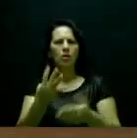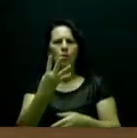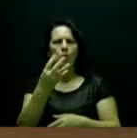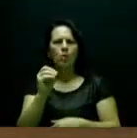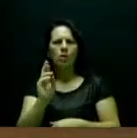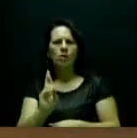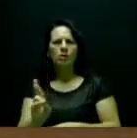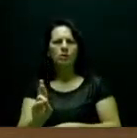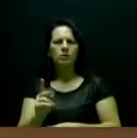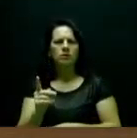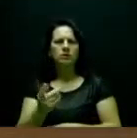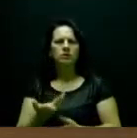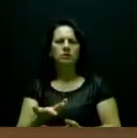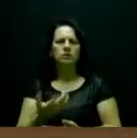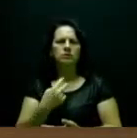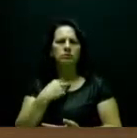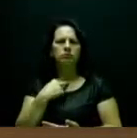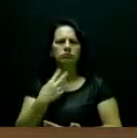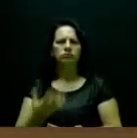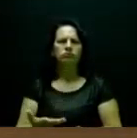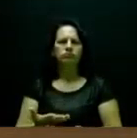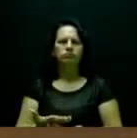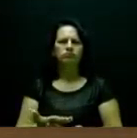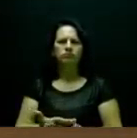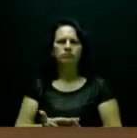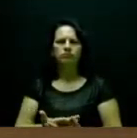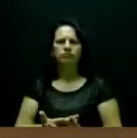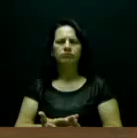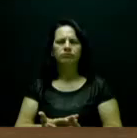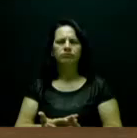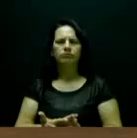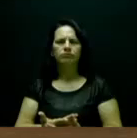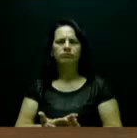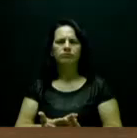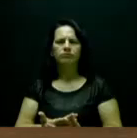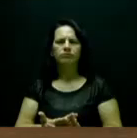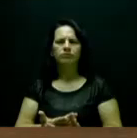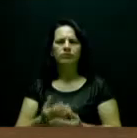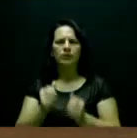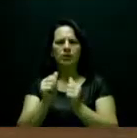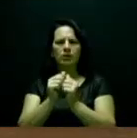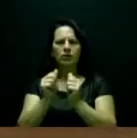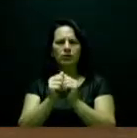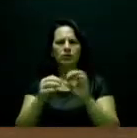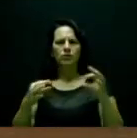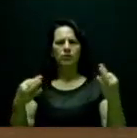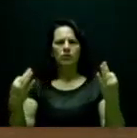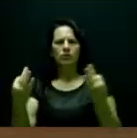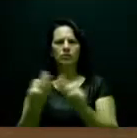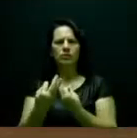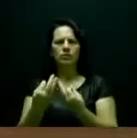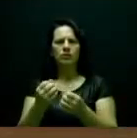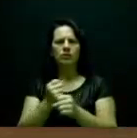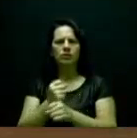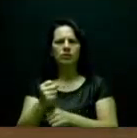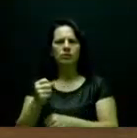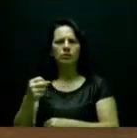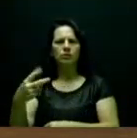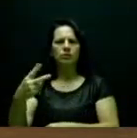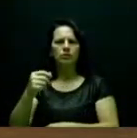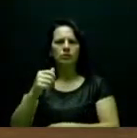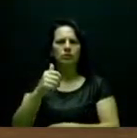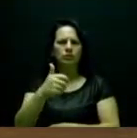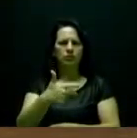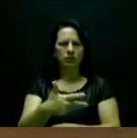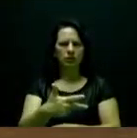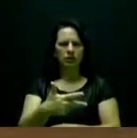R$400, e o vereador Doda foi feliz que ainda depois juntou as famílias de 2013, naquela fatídica